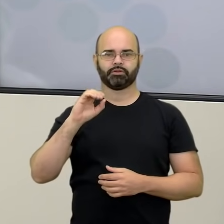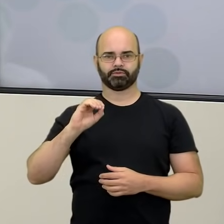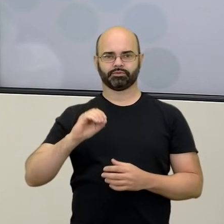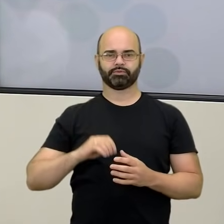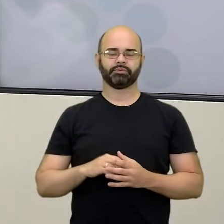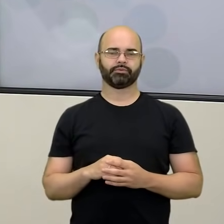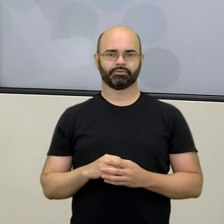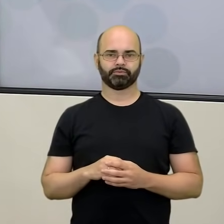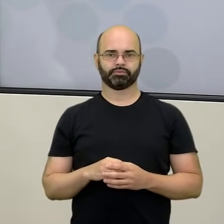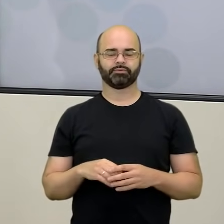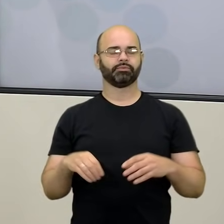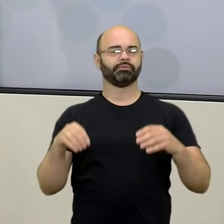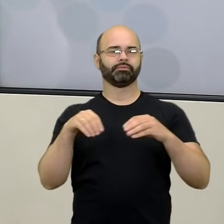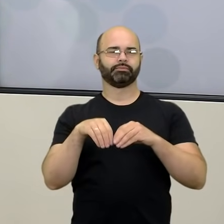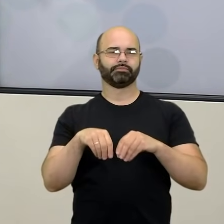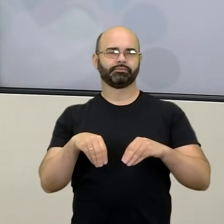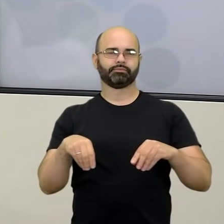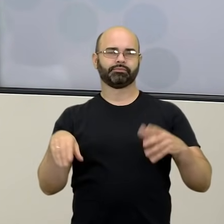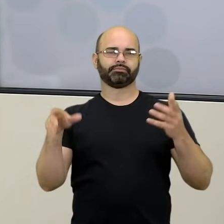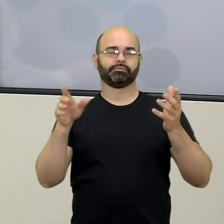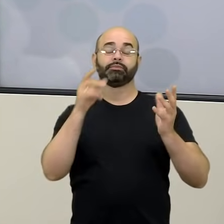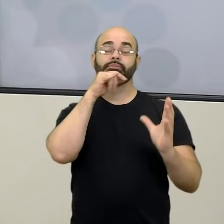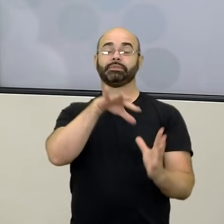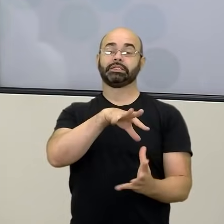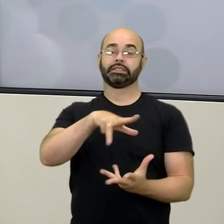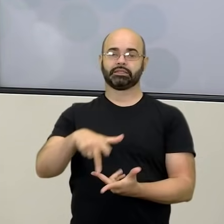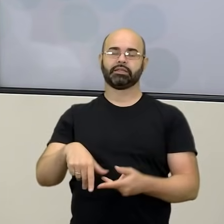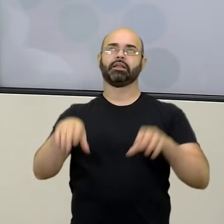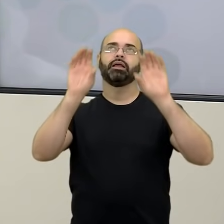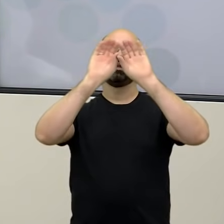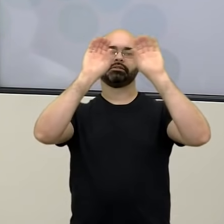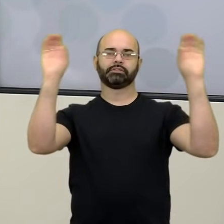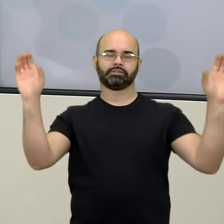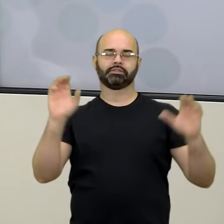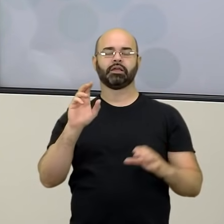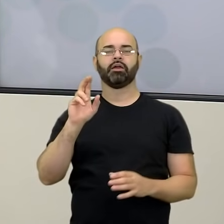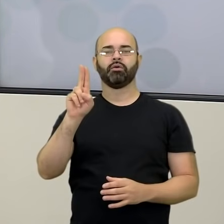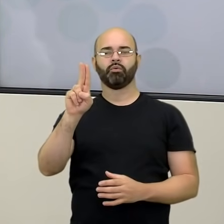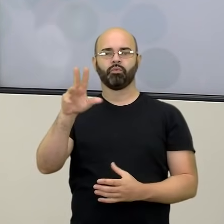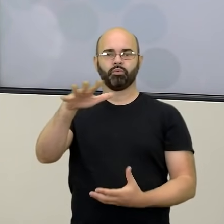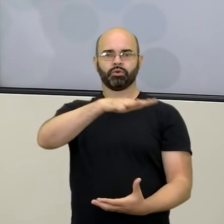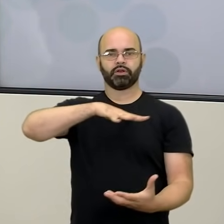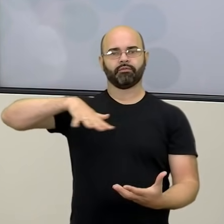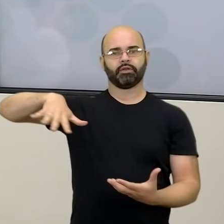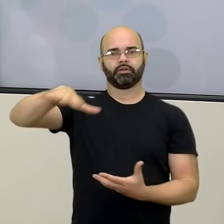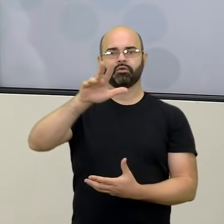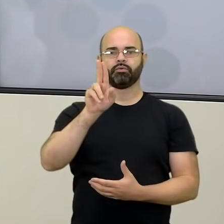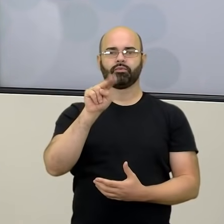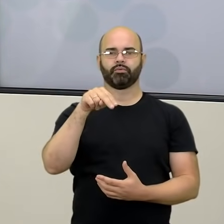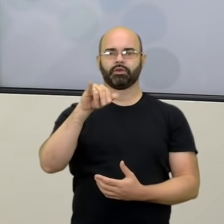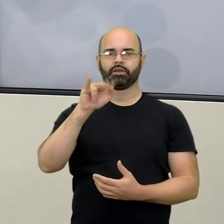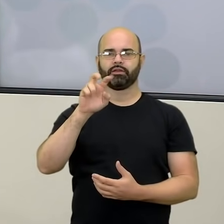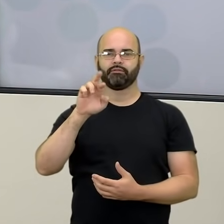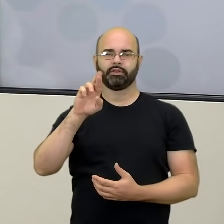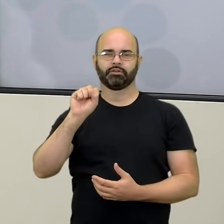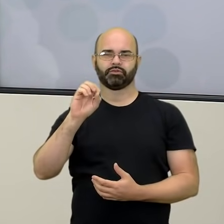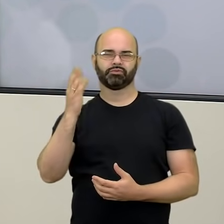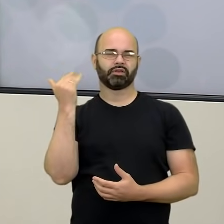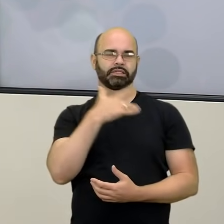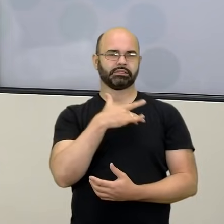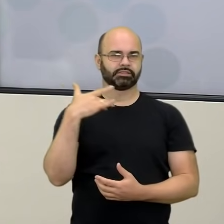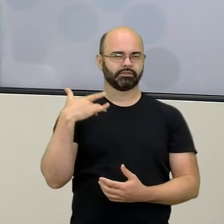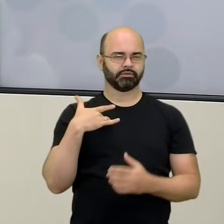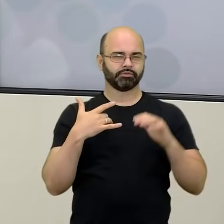sobre terra seu universo né então a gente acabou aquela área lá que a gente tá falando sobre sobre